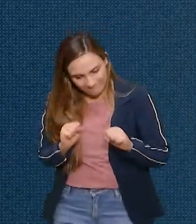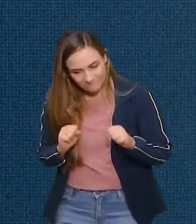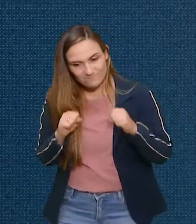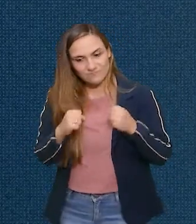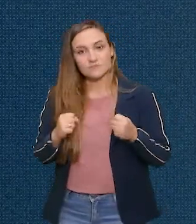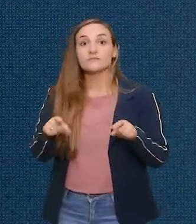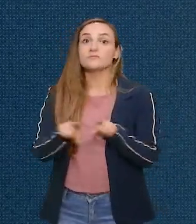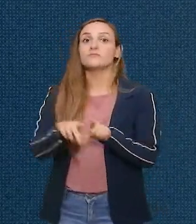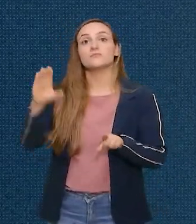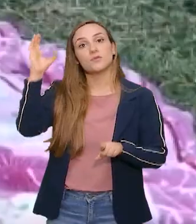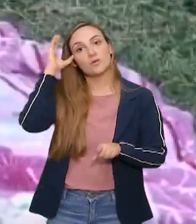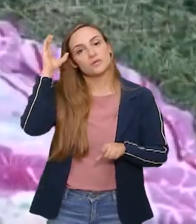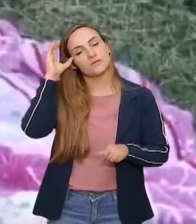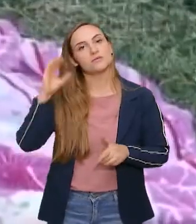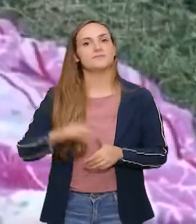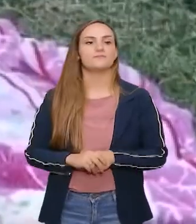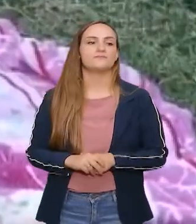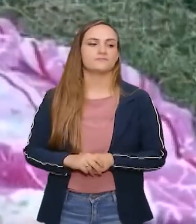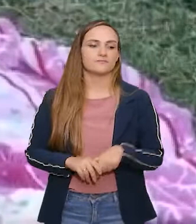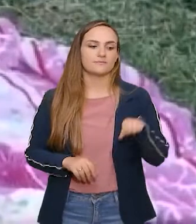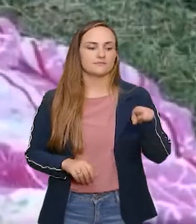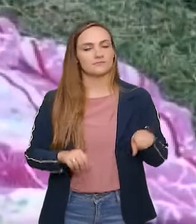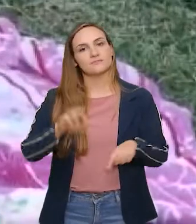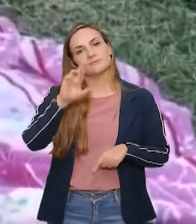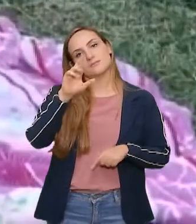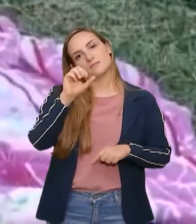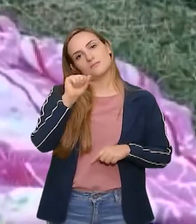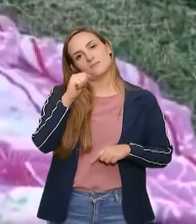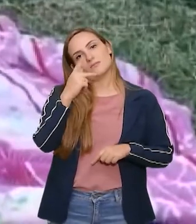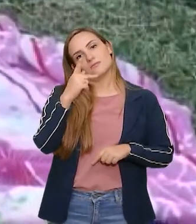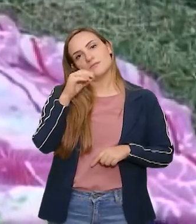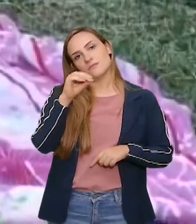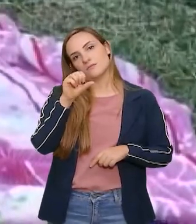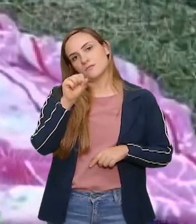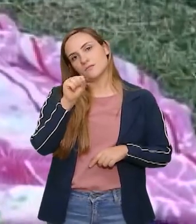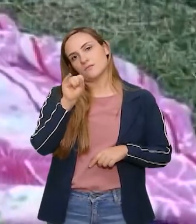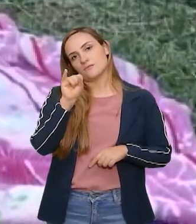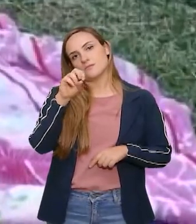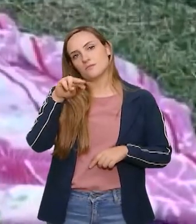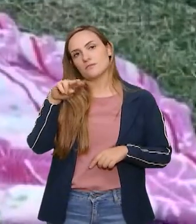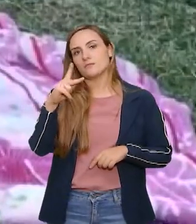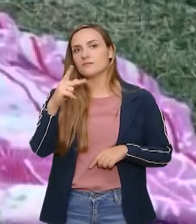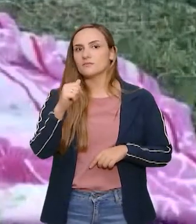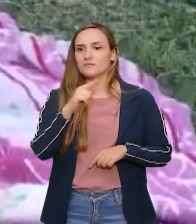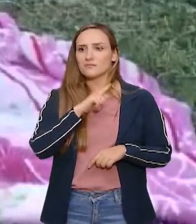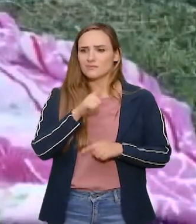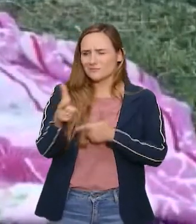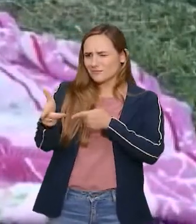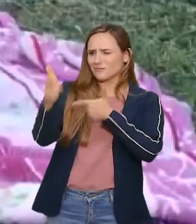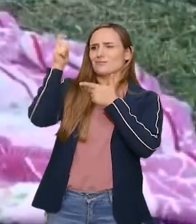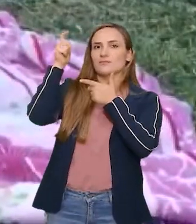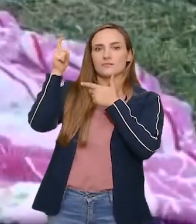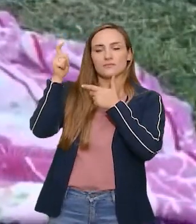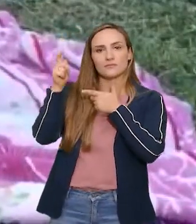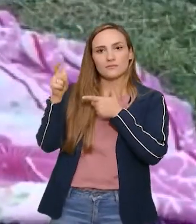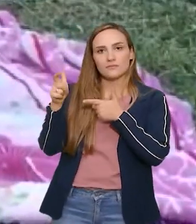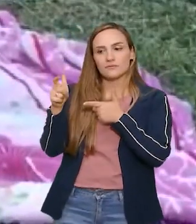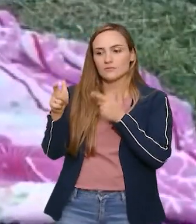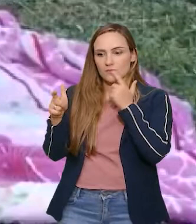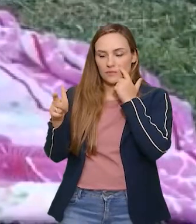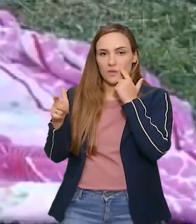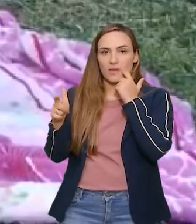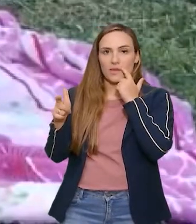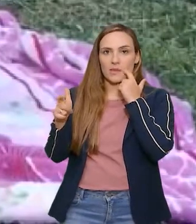e conscientização. Essa daqui é a Raposinha. A Raposinha levou um tiro e ela foi jogada com